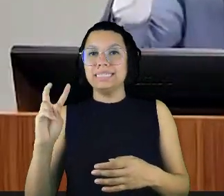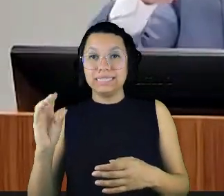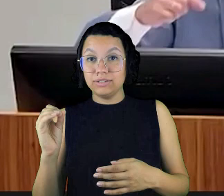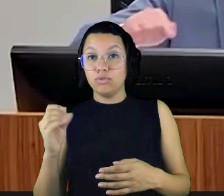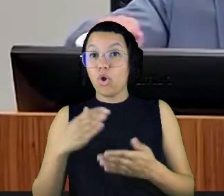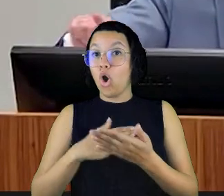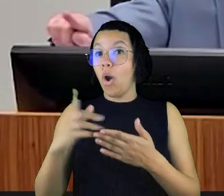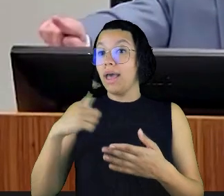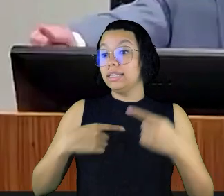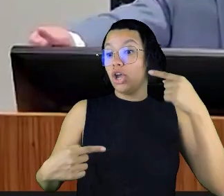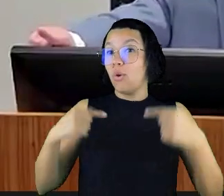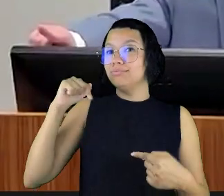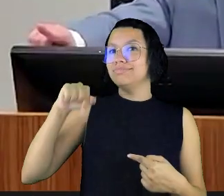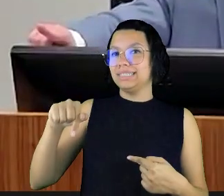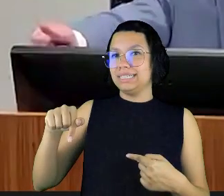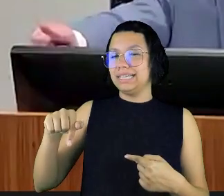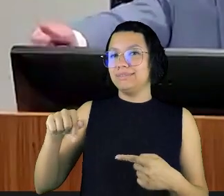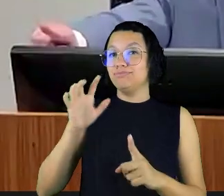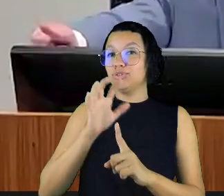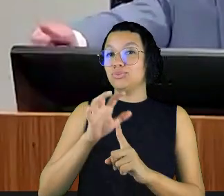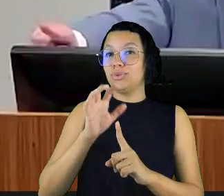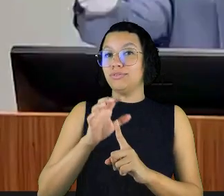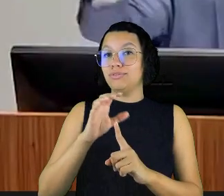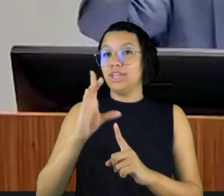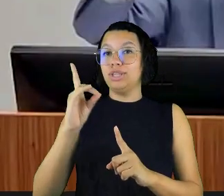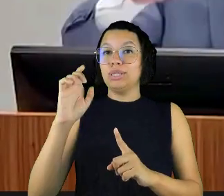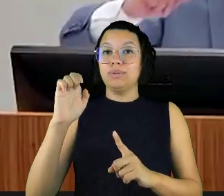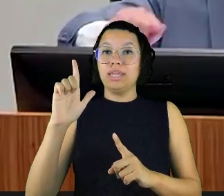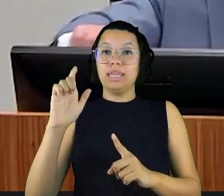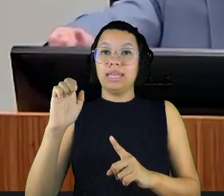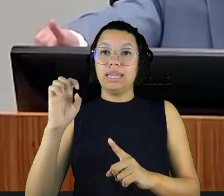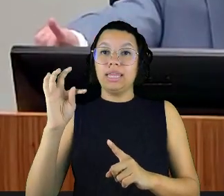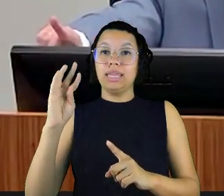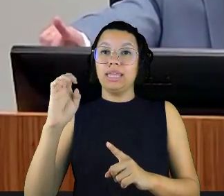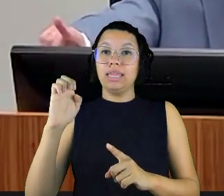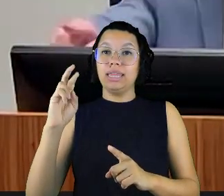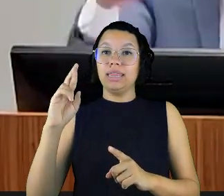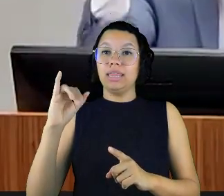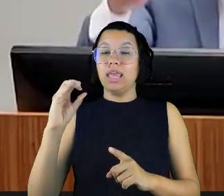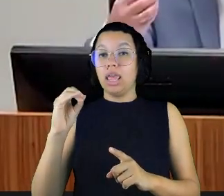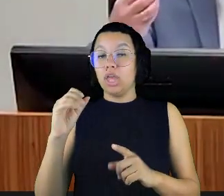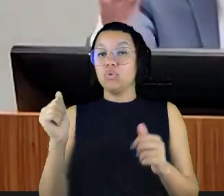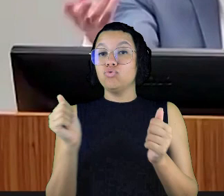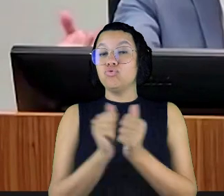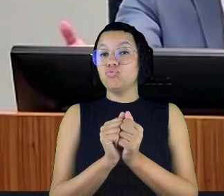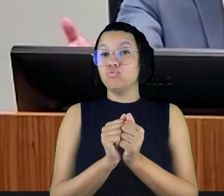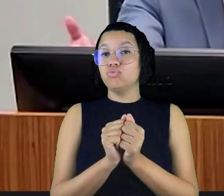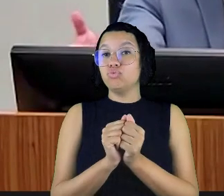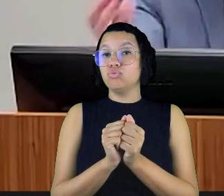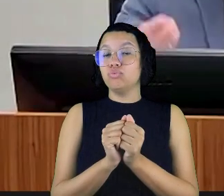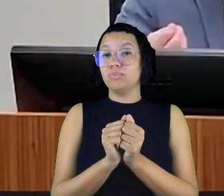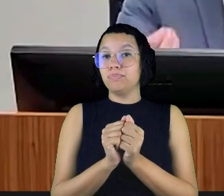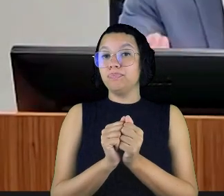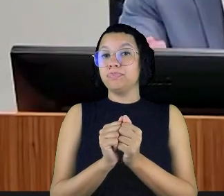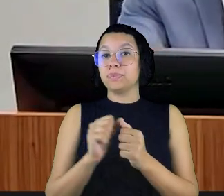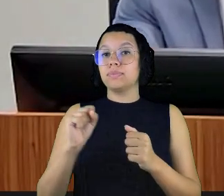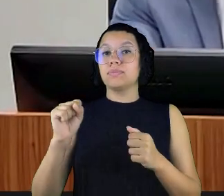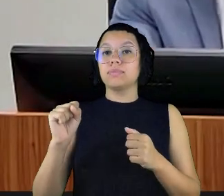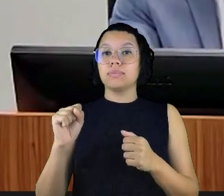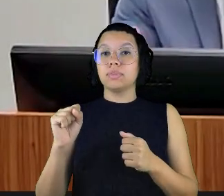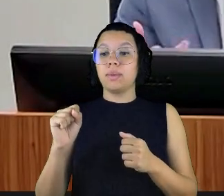deletério junto à SUSEP, porque para ela se manter rígida junto à SUSEP,